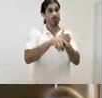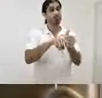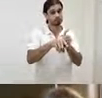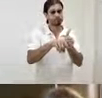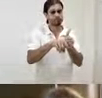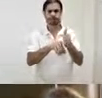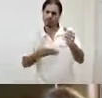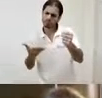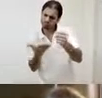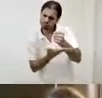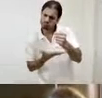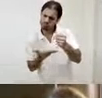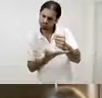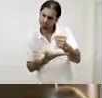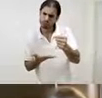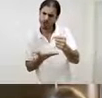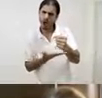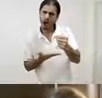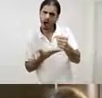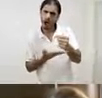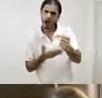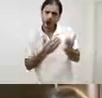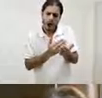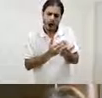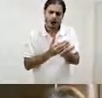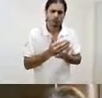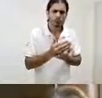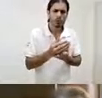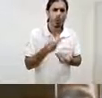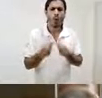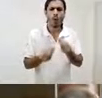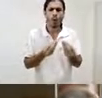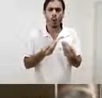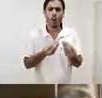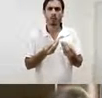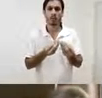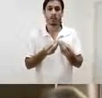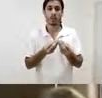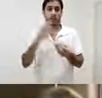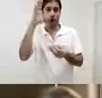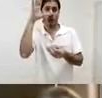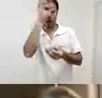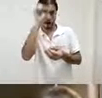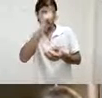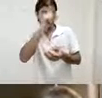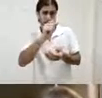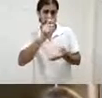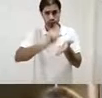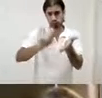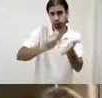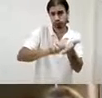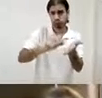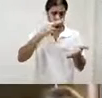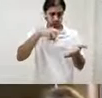iniciaram aqui no Brasil na década de 70 sobre a alfabetização, sobre a compreensão de quem são